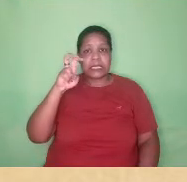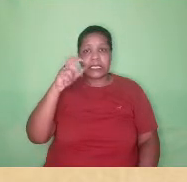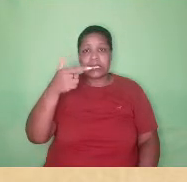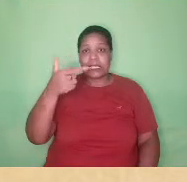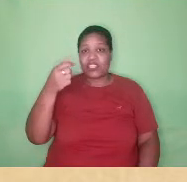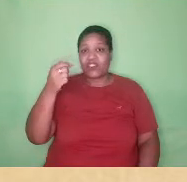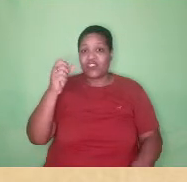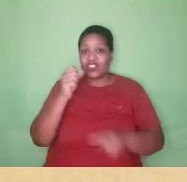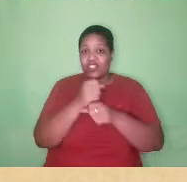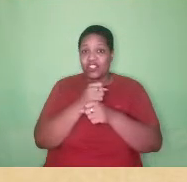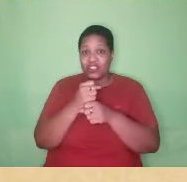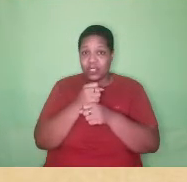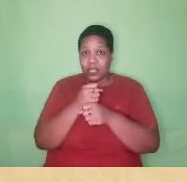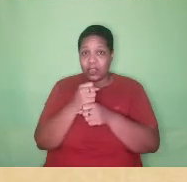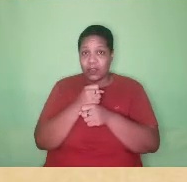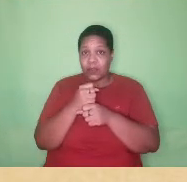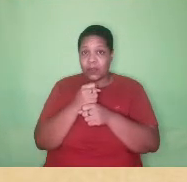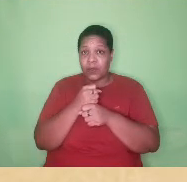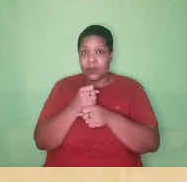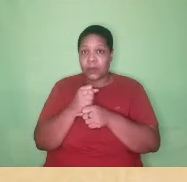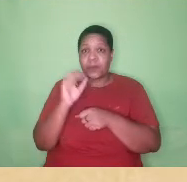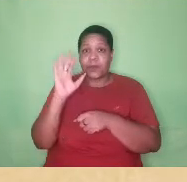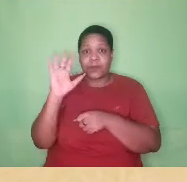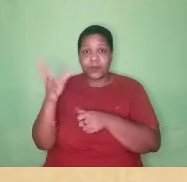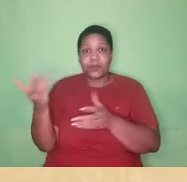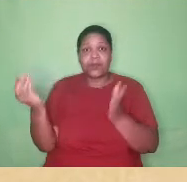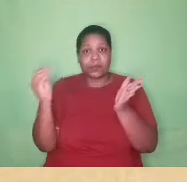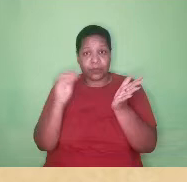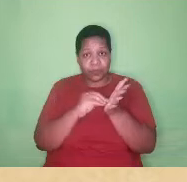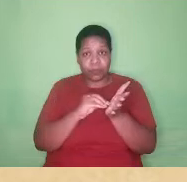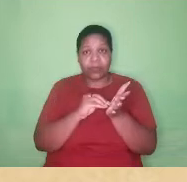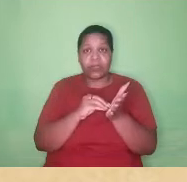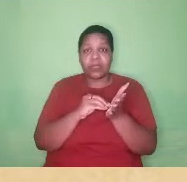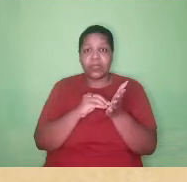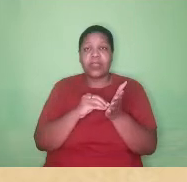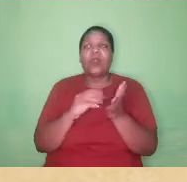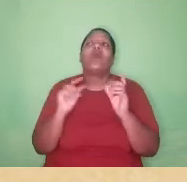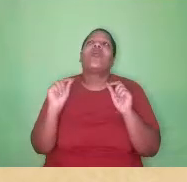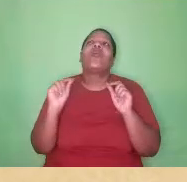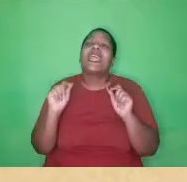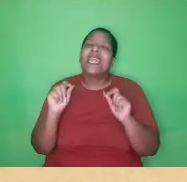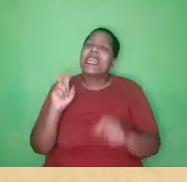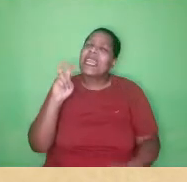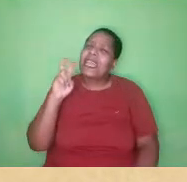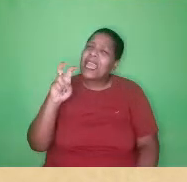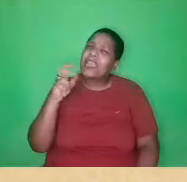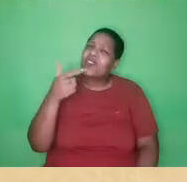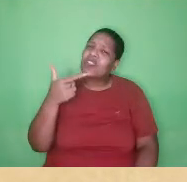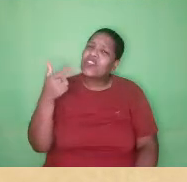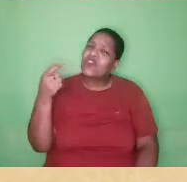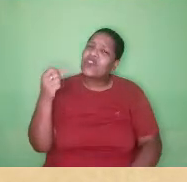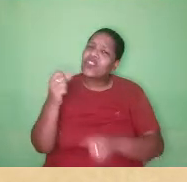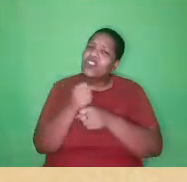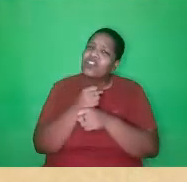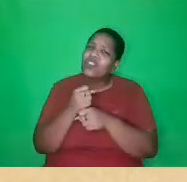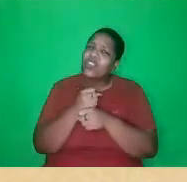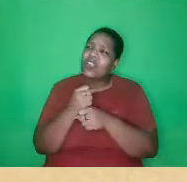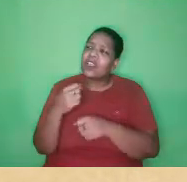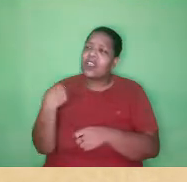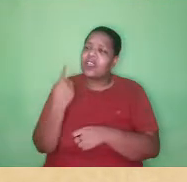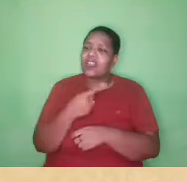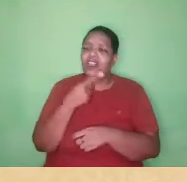Né? Então, já coloca a gente meio, olha, 520, o que é 520 anos do que a gente vai chamar de Brasil?